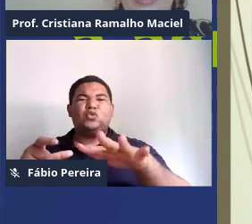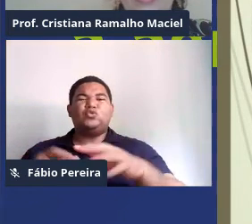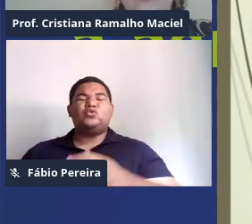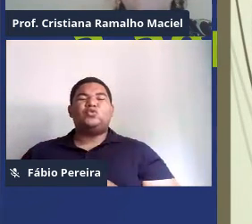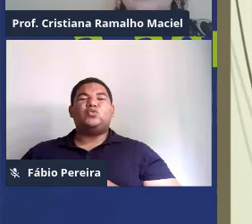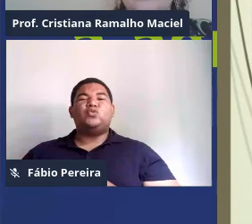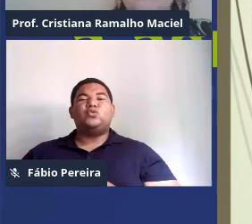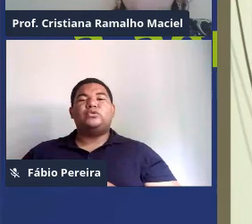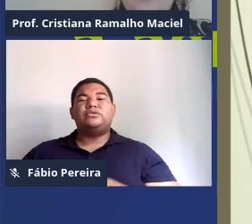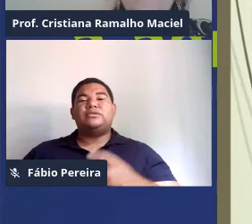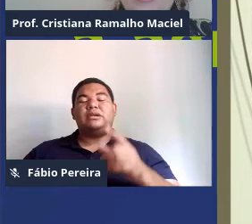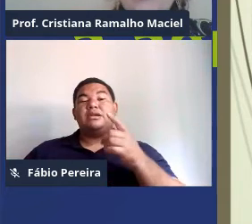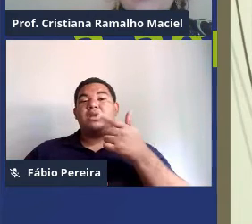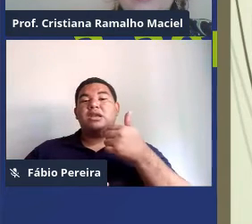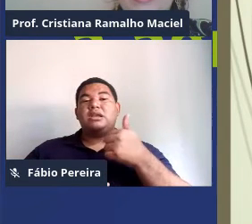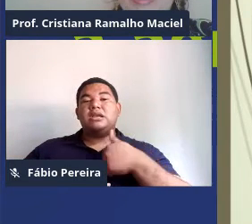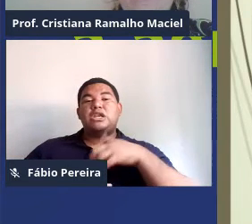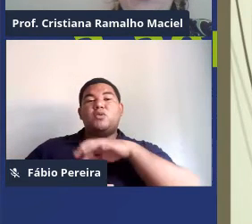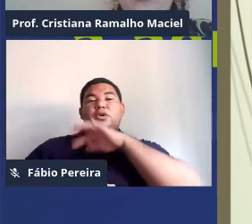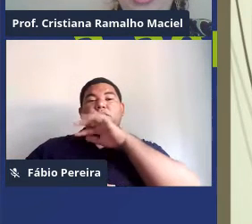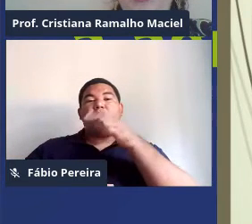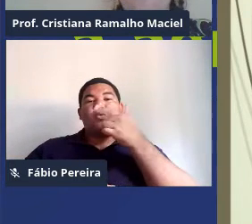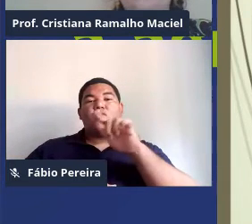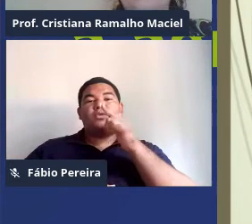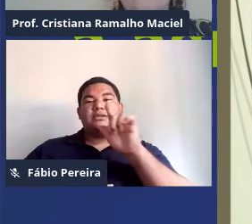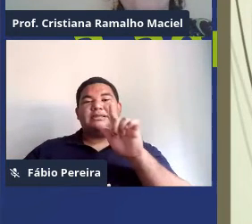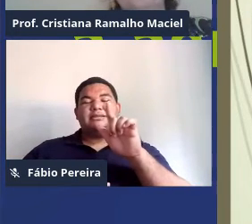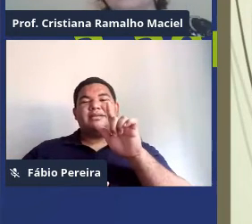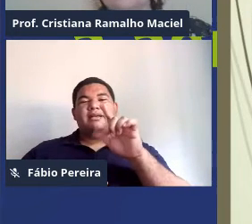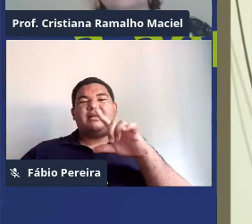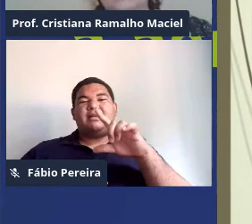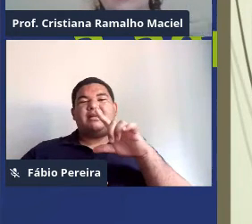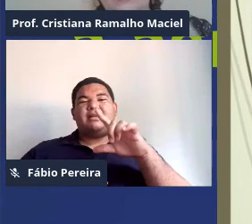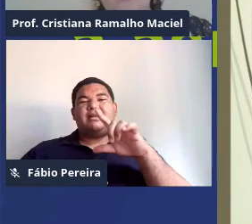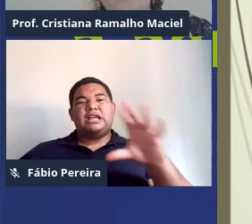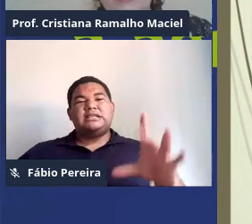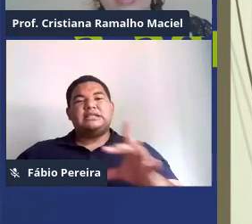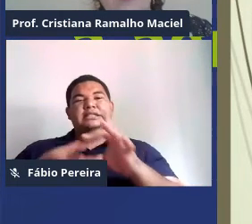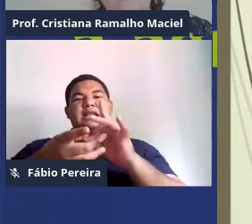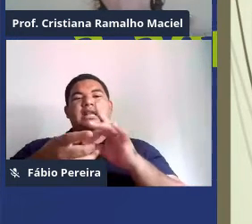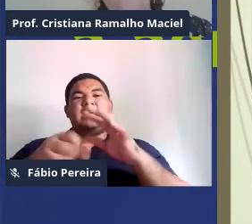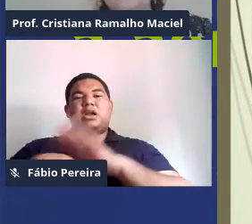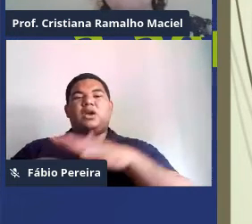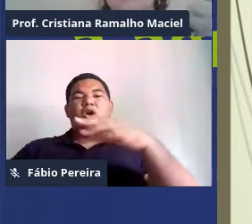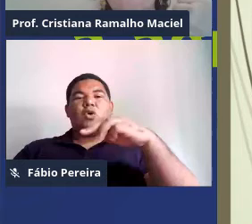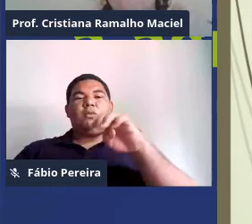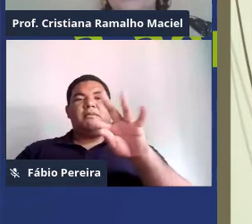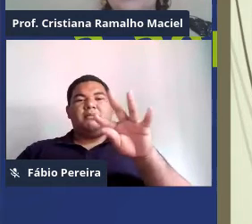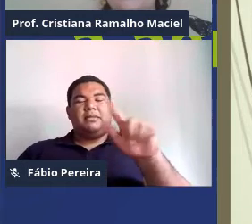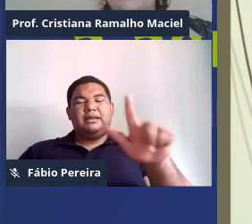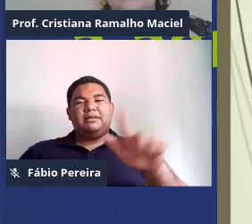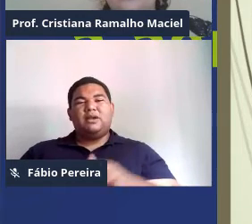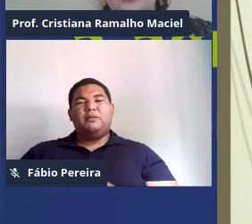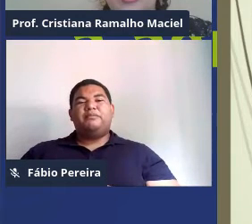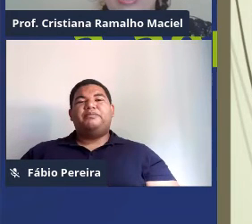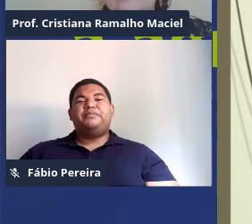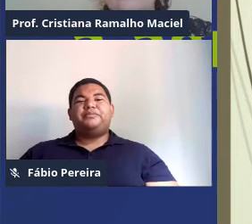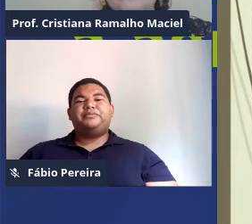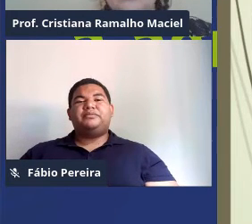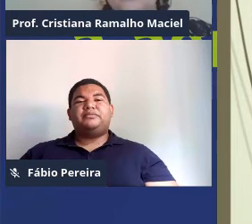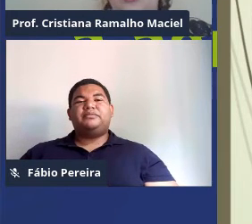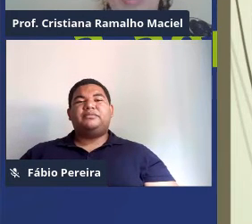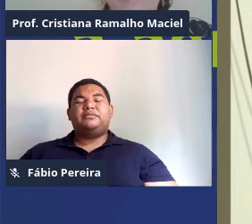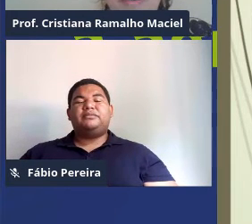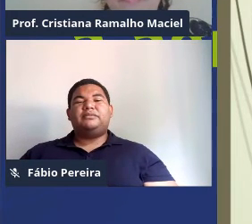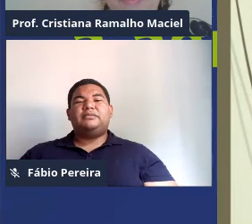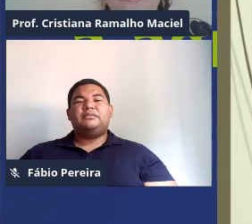dessa proteína e for capaz de se ligar muito ao metal, se liga ao metal, o animal fica